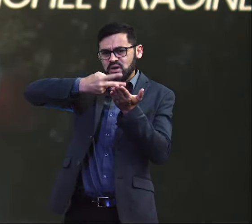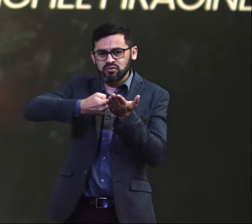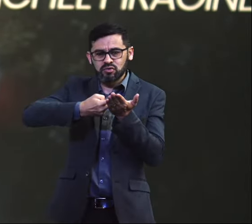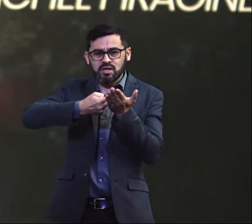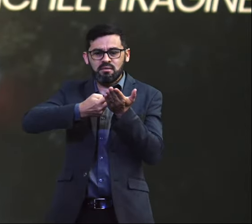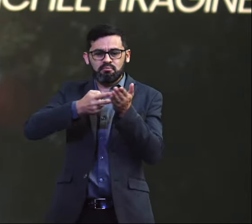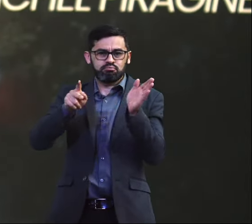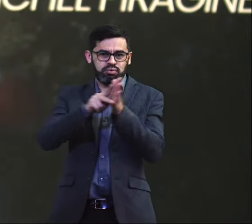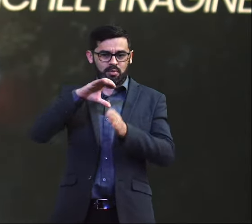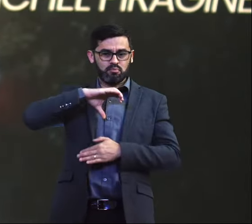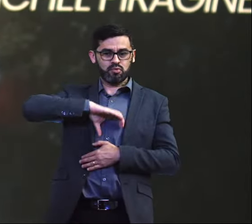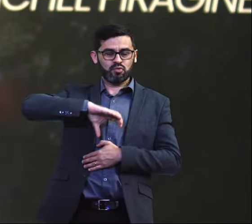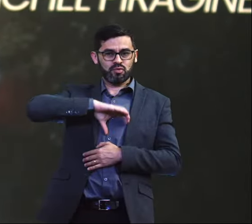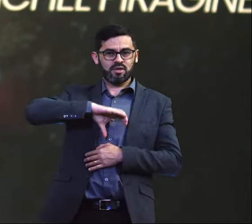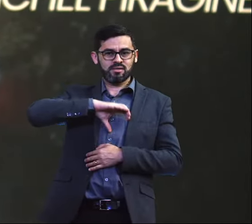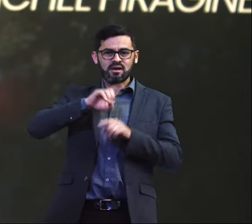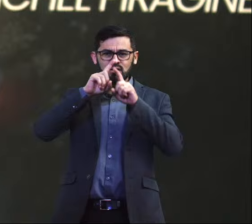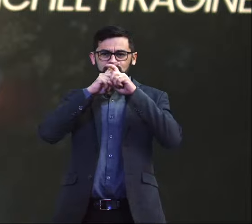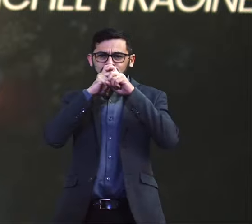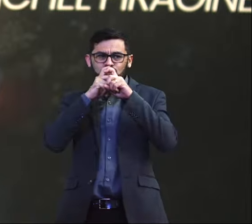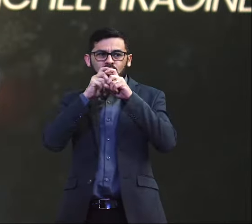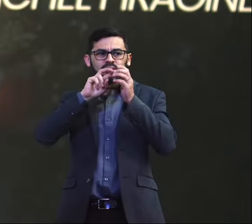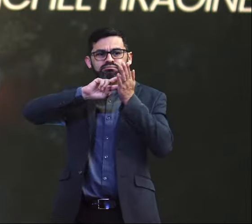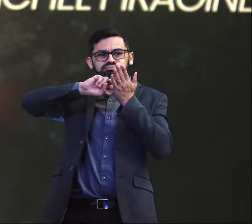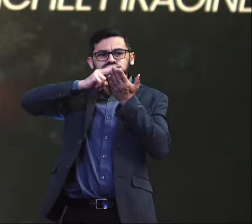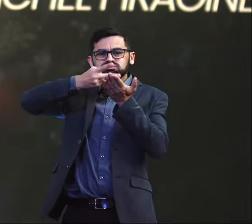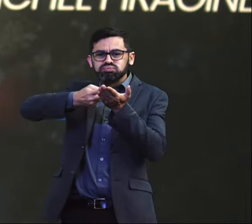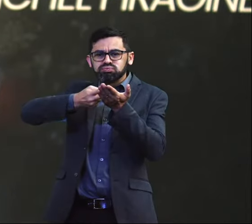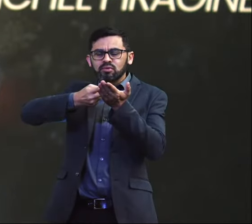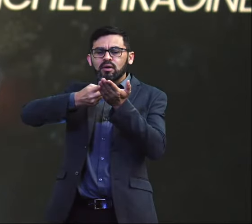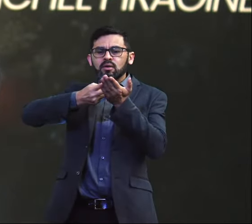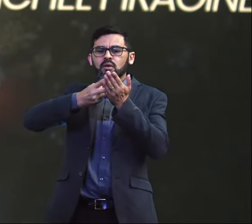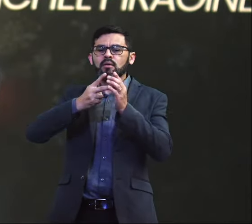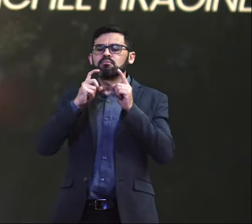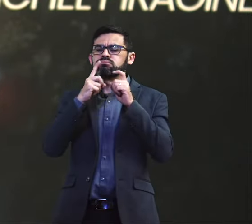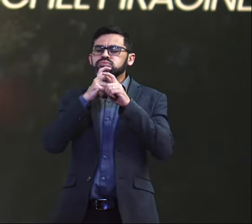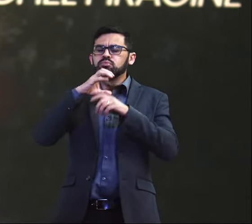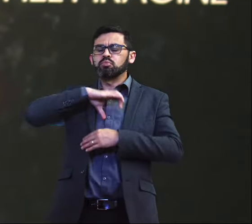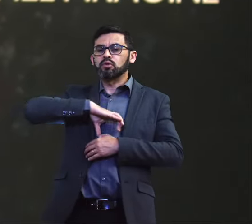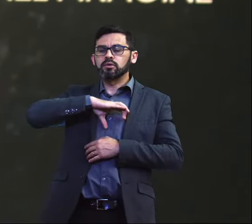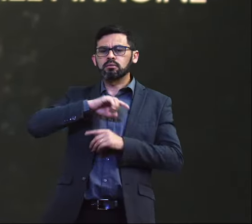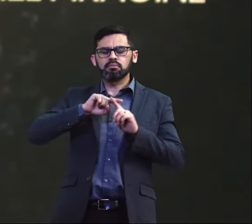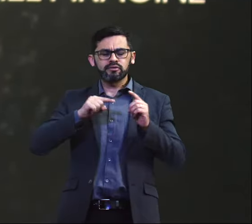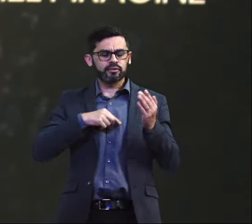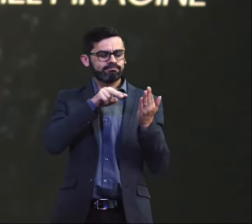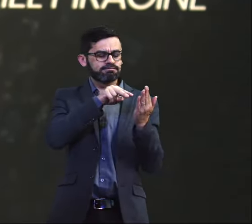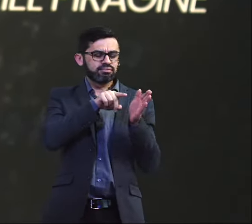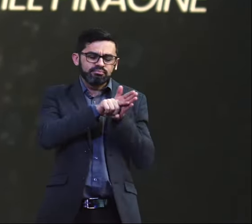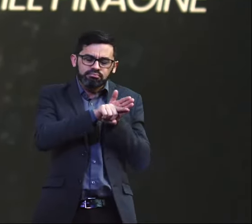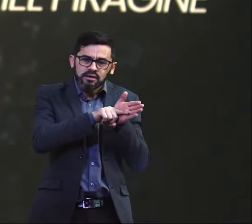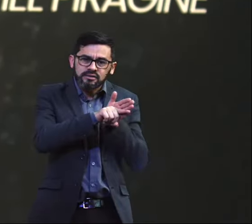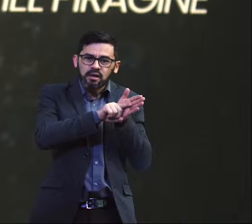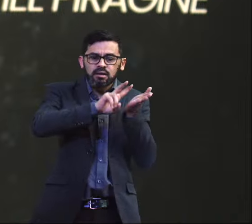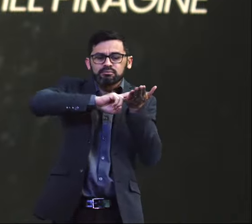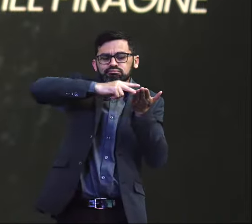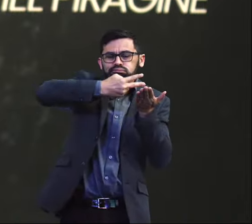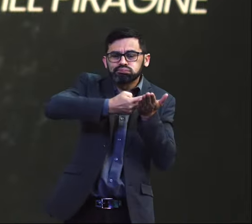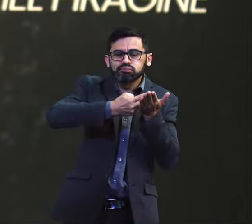no português, né? Do hebraico para o português, do que coisa. E aí eu fui tentar entender essa